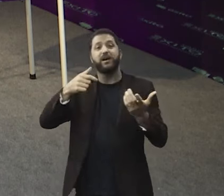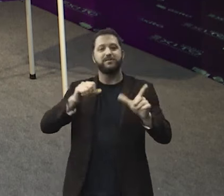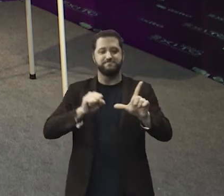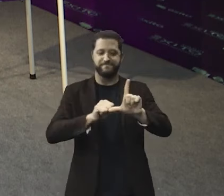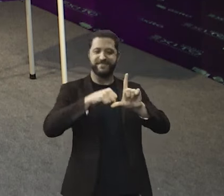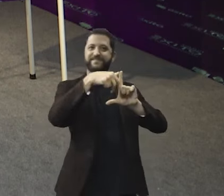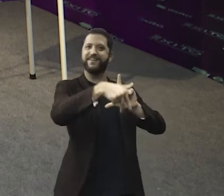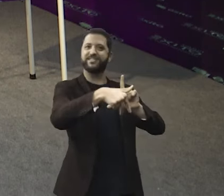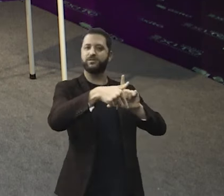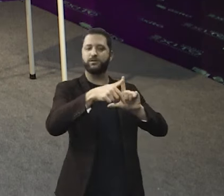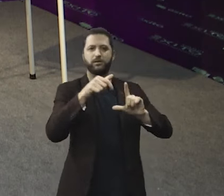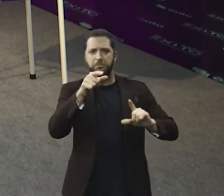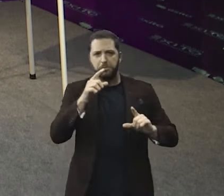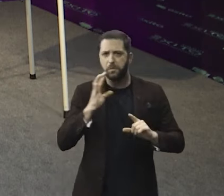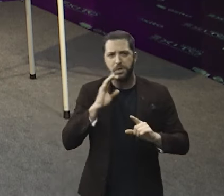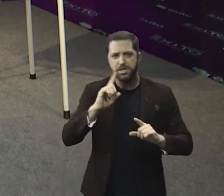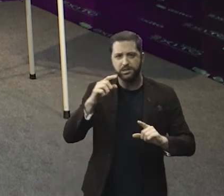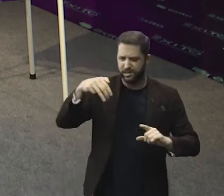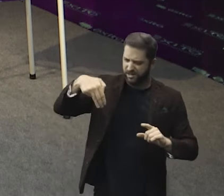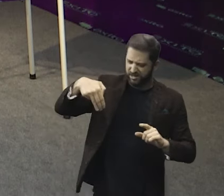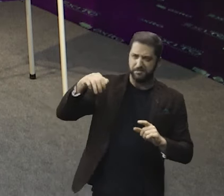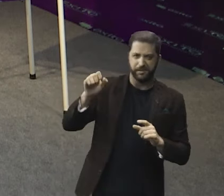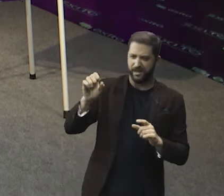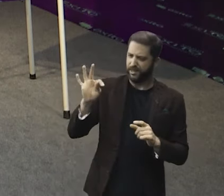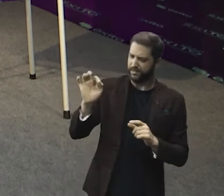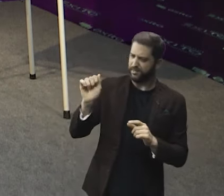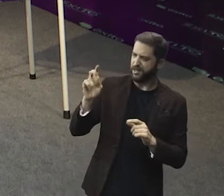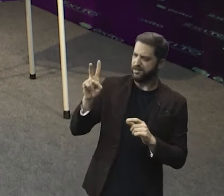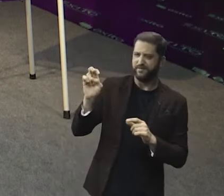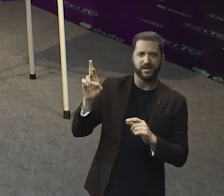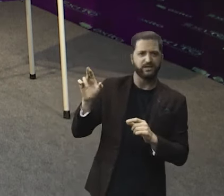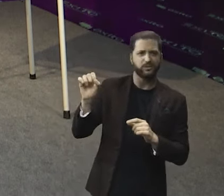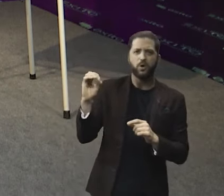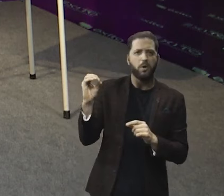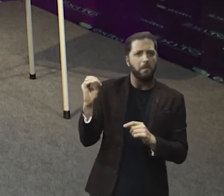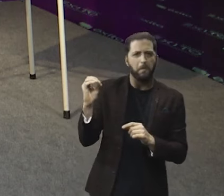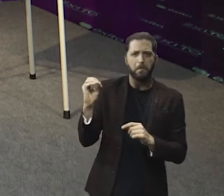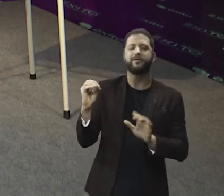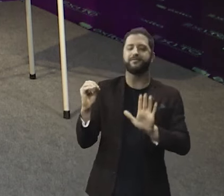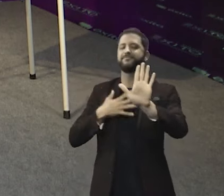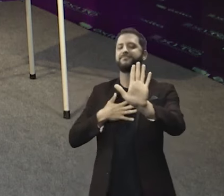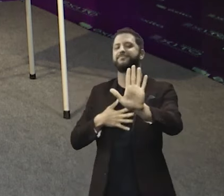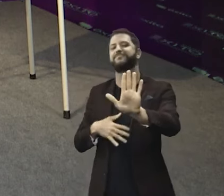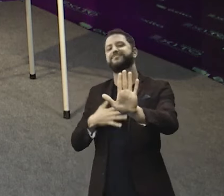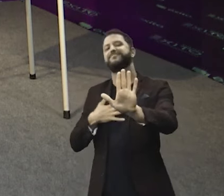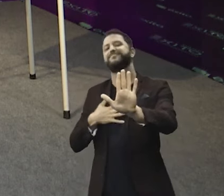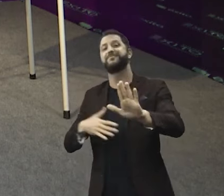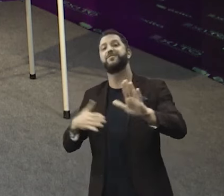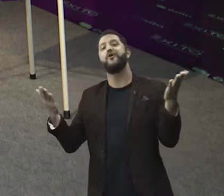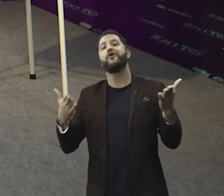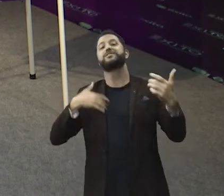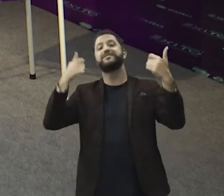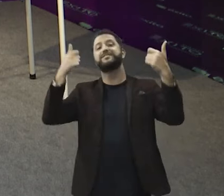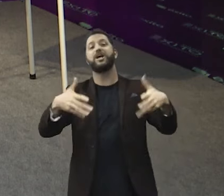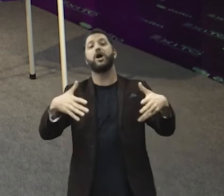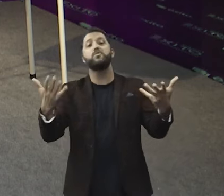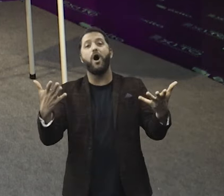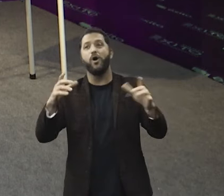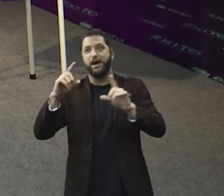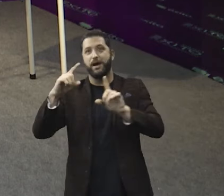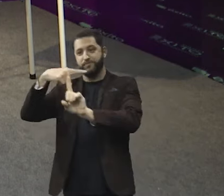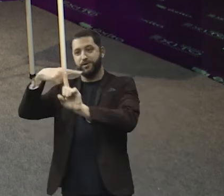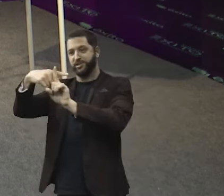ouvido falar nessa palavra sim ou não Mas independente disso eu vou cuidar com você hoje das bênçãos e das maldições em nossas